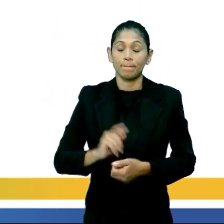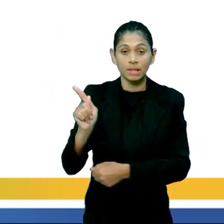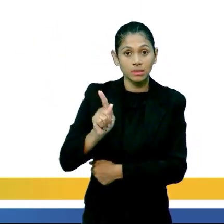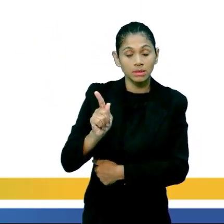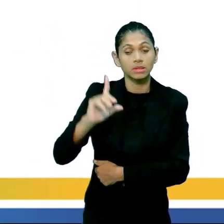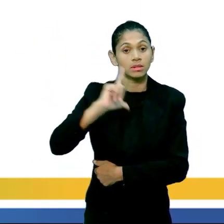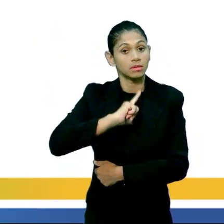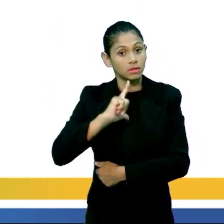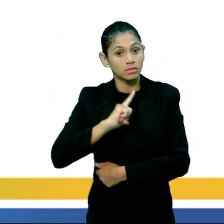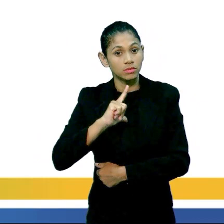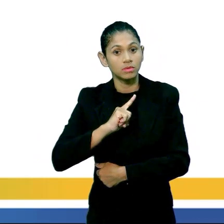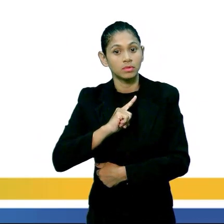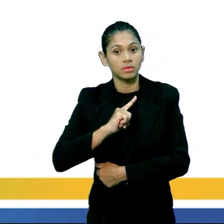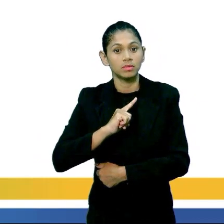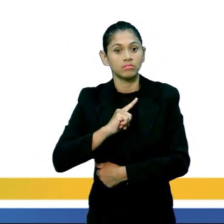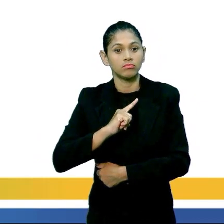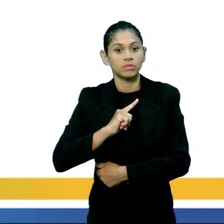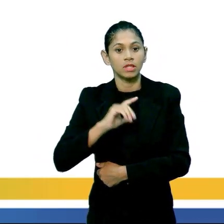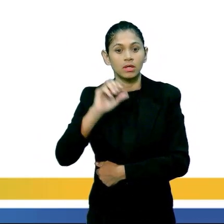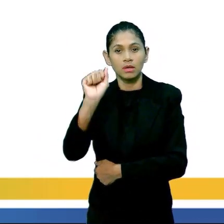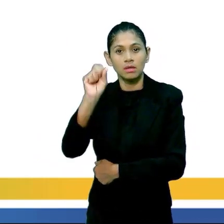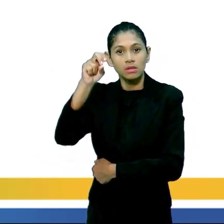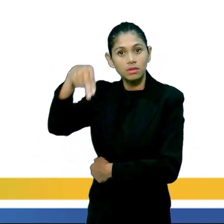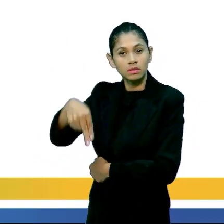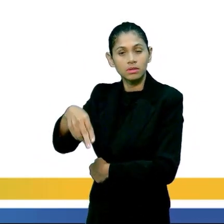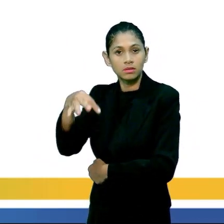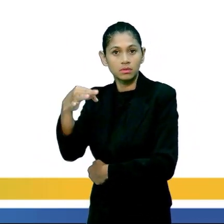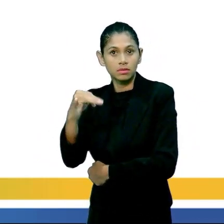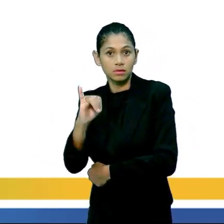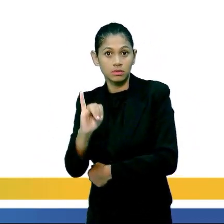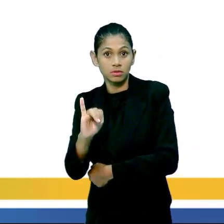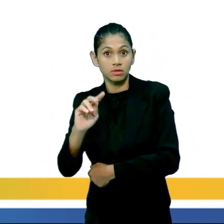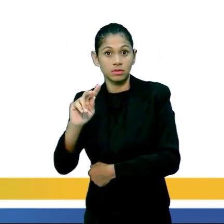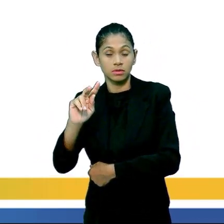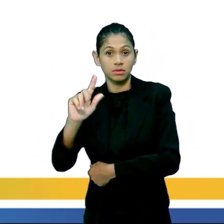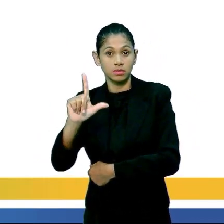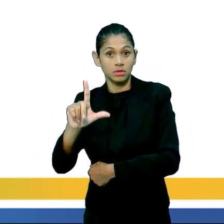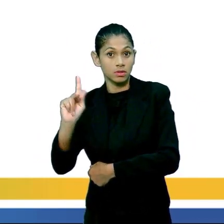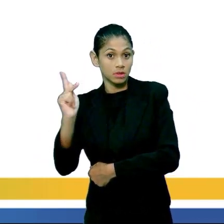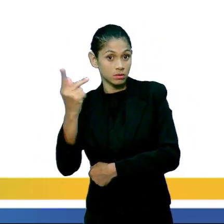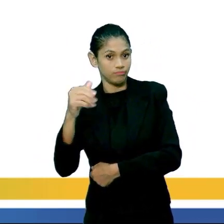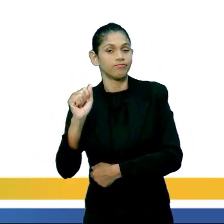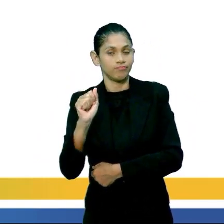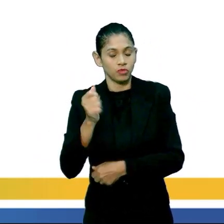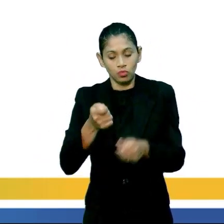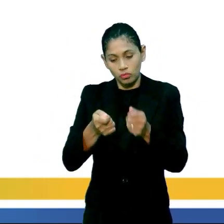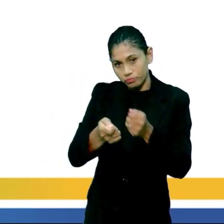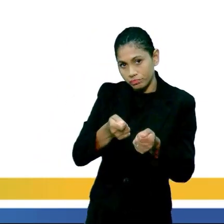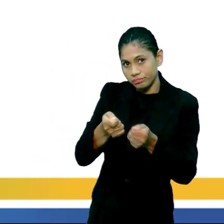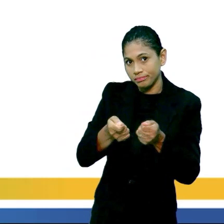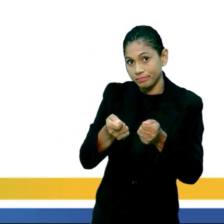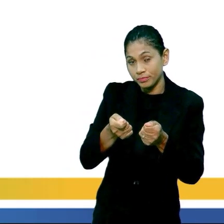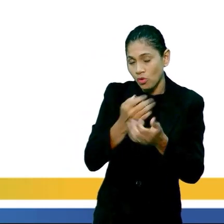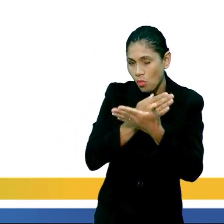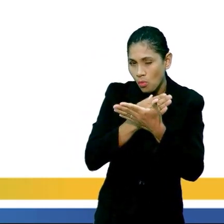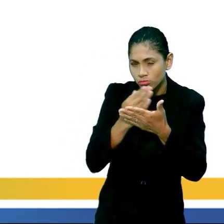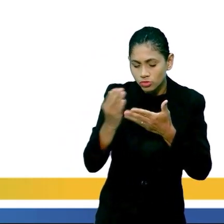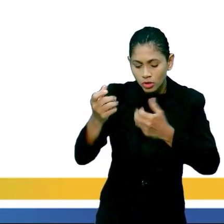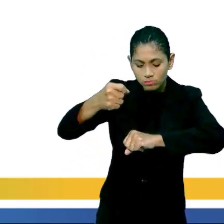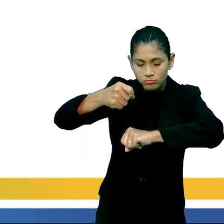as Antilhas, né, como domínio, e lá eles começaram então a plantar a cana-de-açúcar. Pelo fato de elas